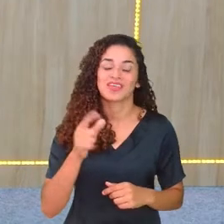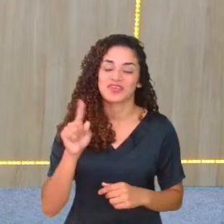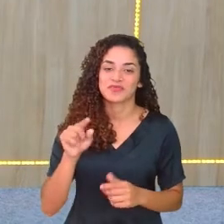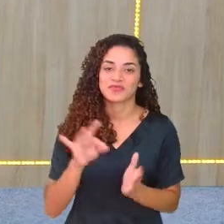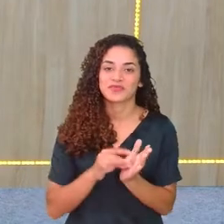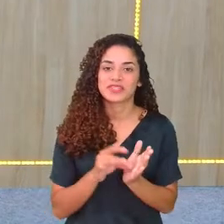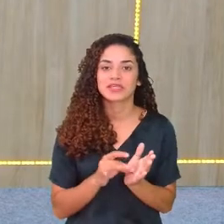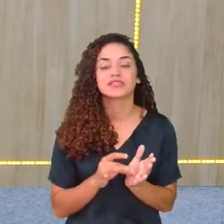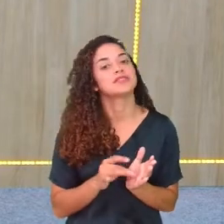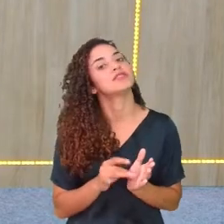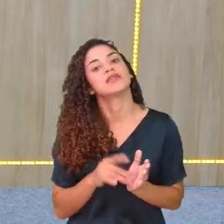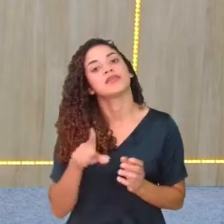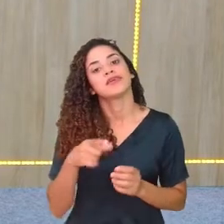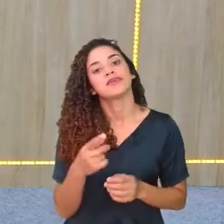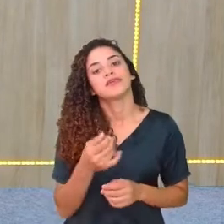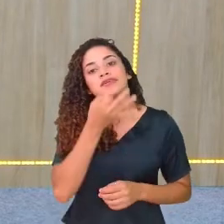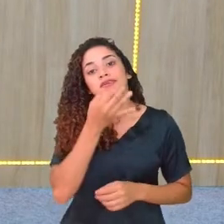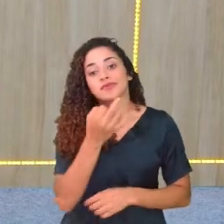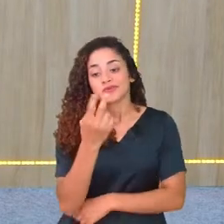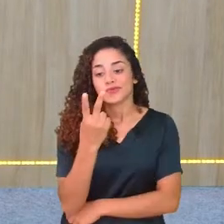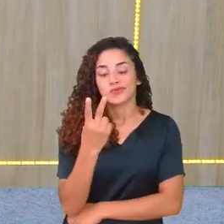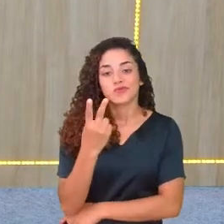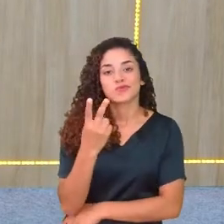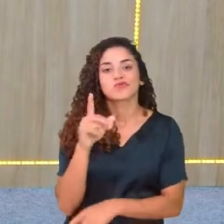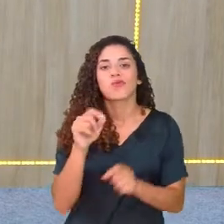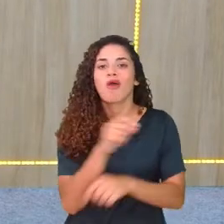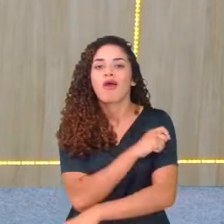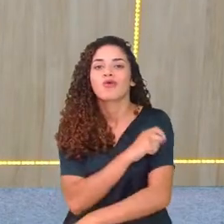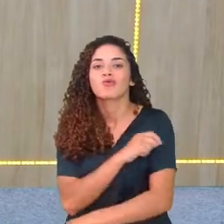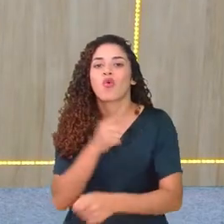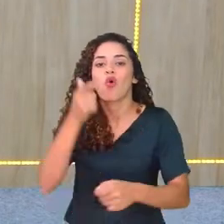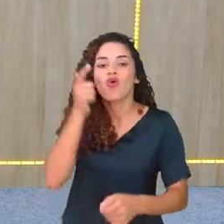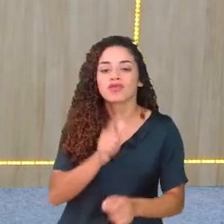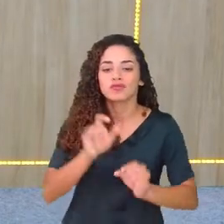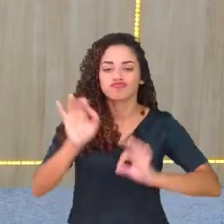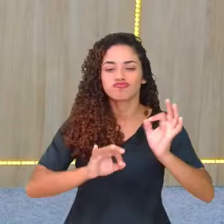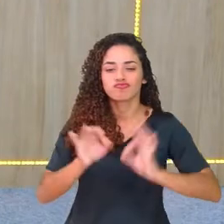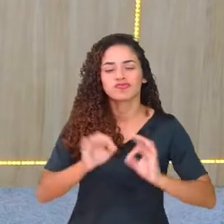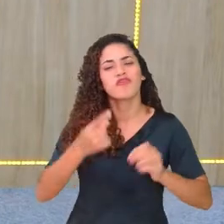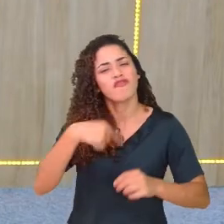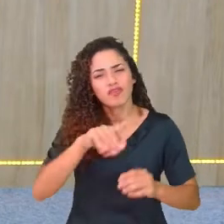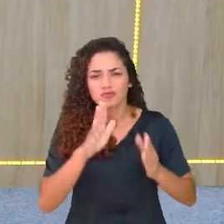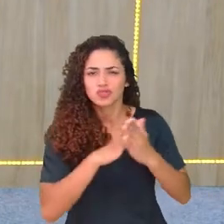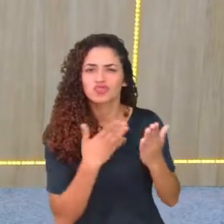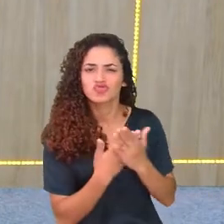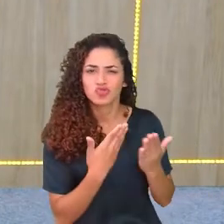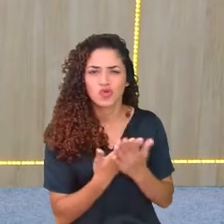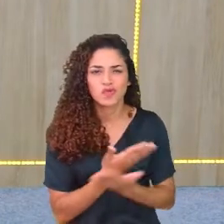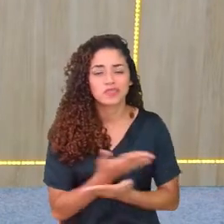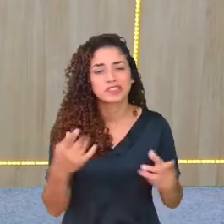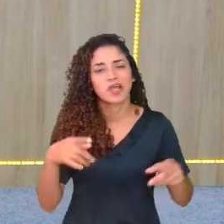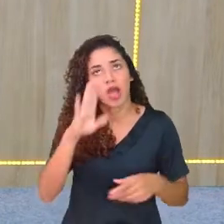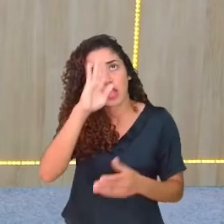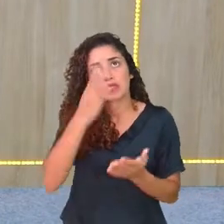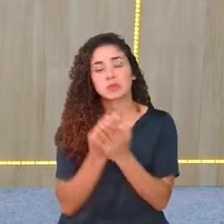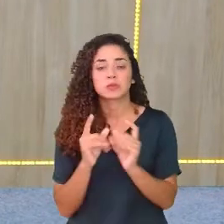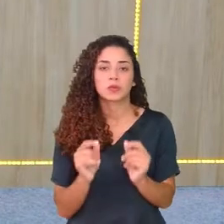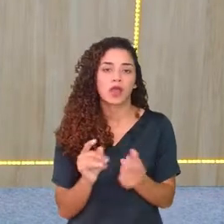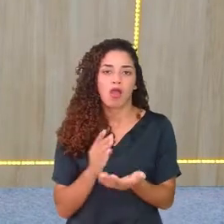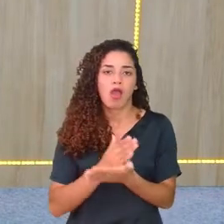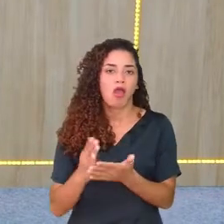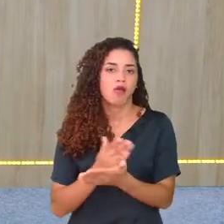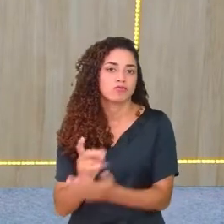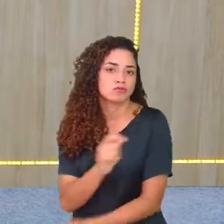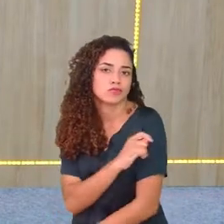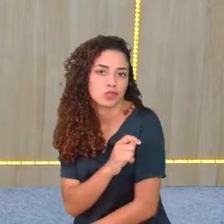questão aí, 2 sugestões, vamos ver o que os alunos conseguem fazer. Levem lá para a escola de vocês, acredito que os colegas, que não assistiram a